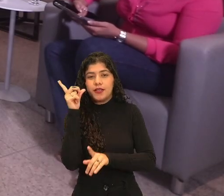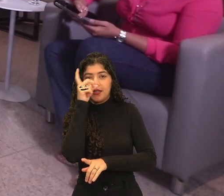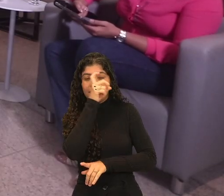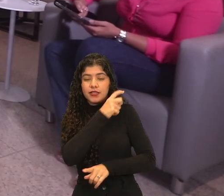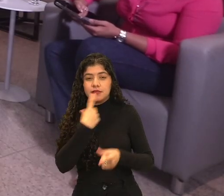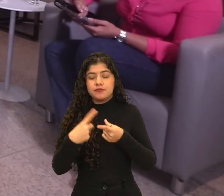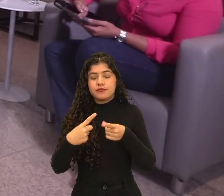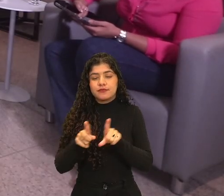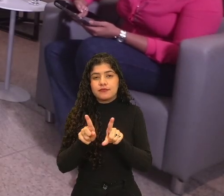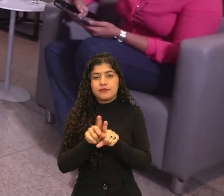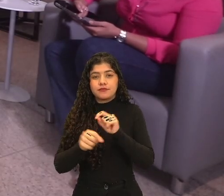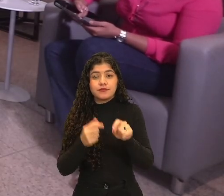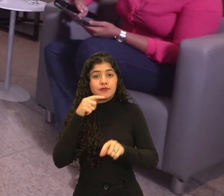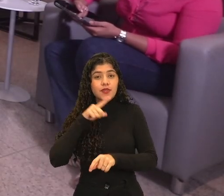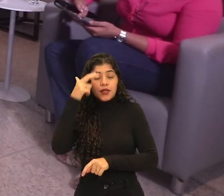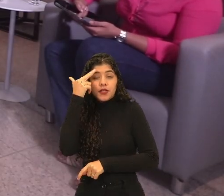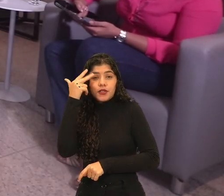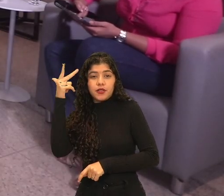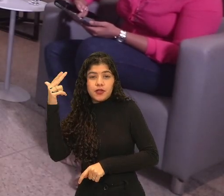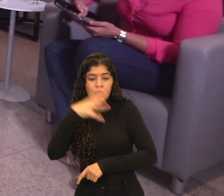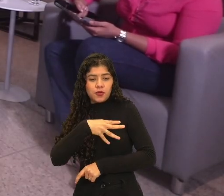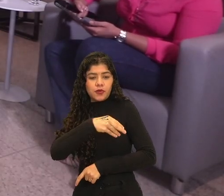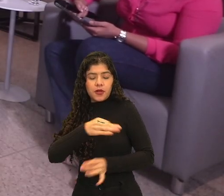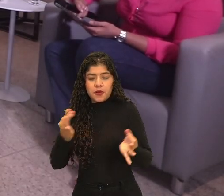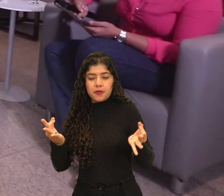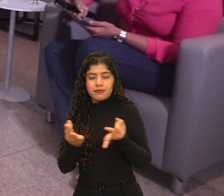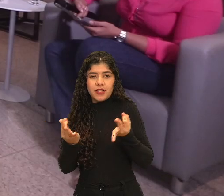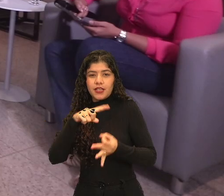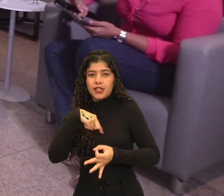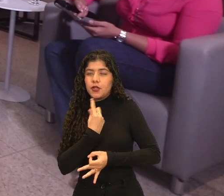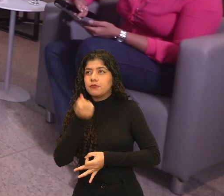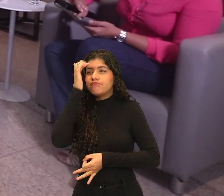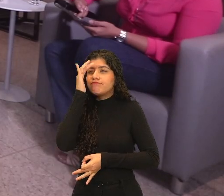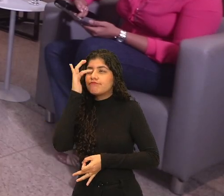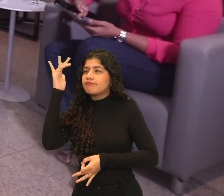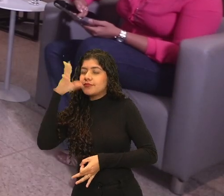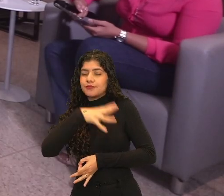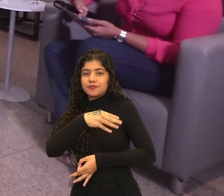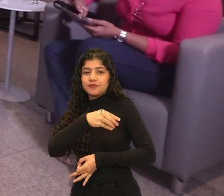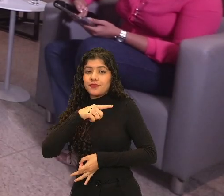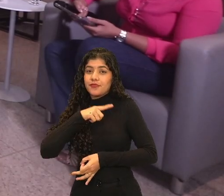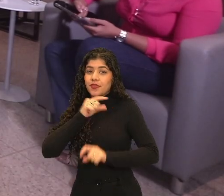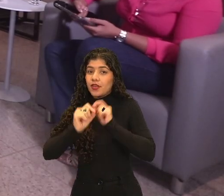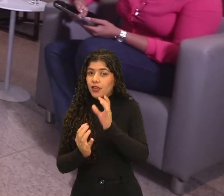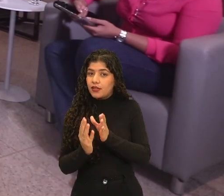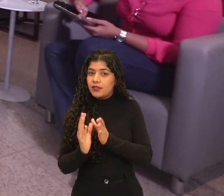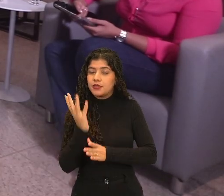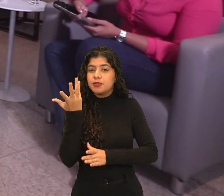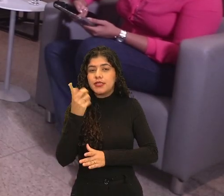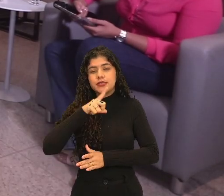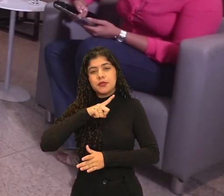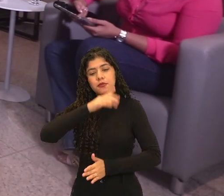porque tem a história do filho ideal, né? A mãe imagina um filho e aí é como se ela fosse fazer uma